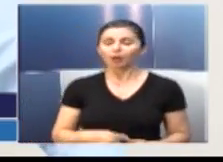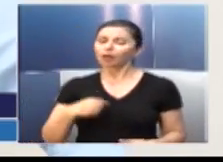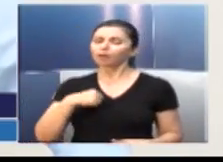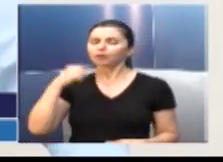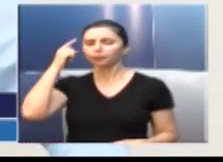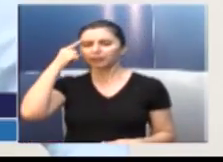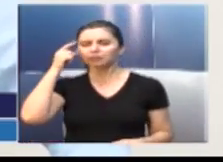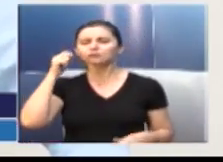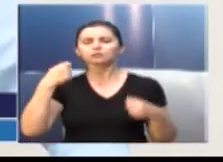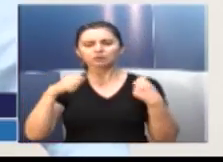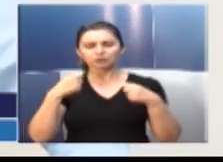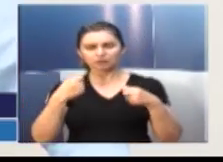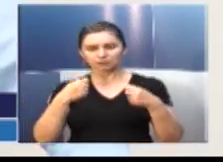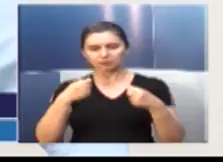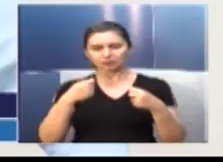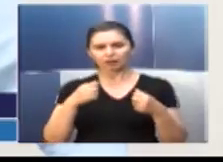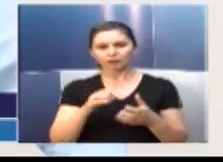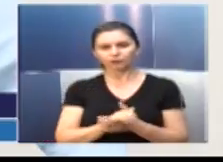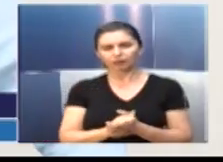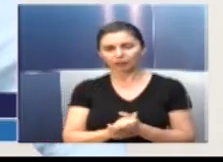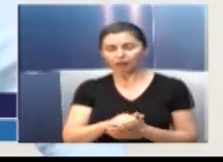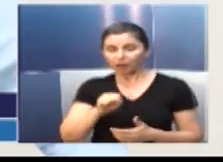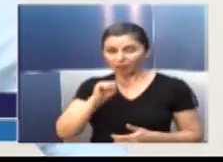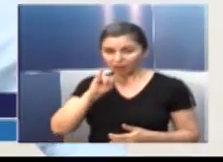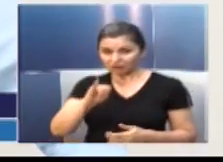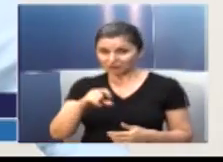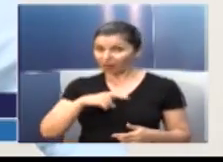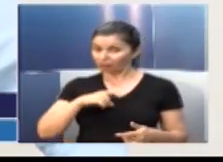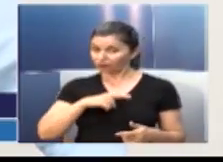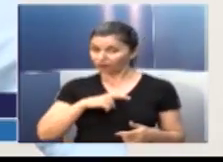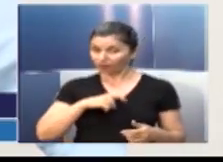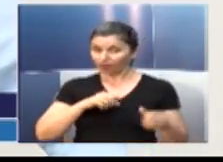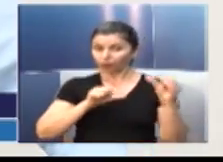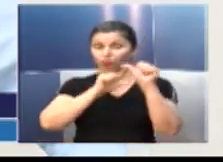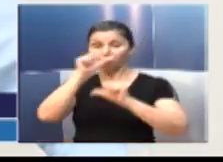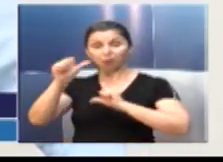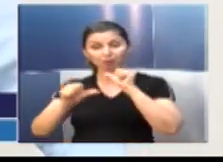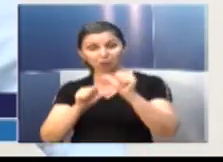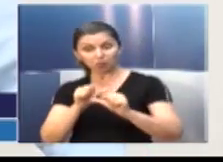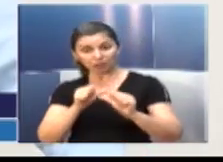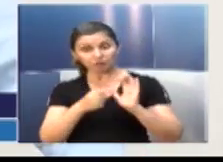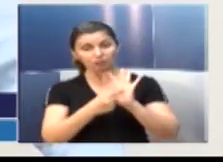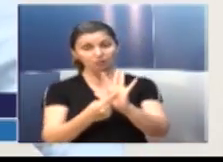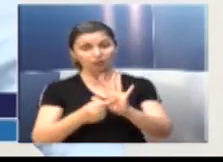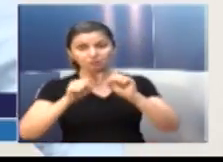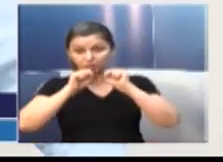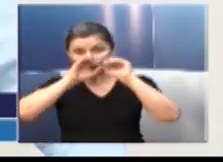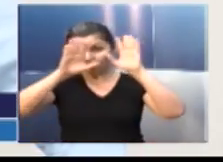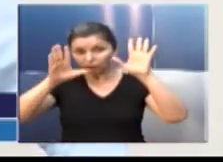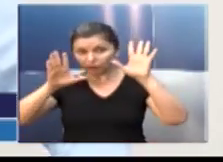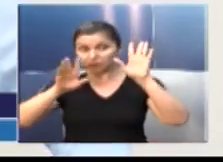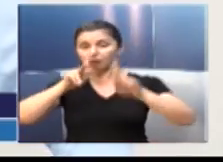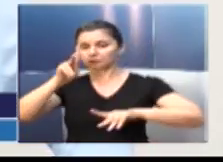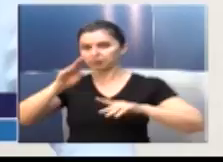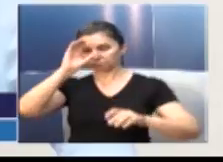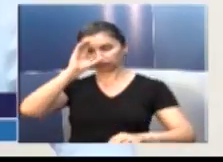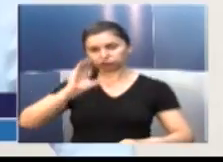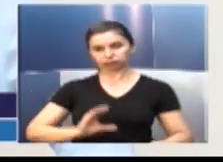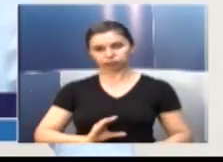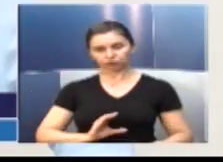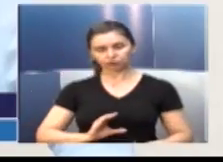é necessário realmente, caso exista algum tipo de mudança, que isso seja trago à luz a todos os cidadãos.